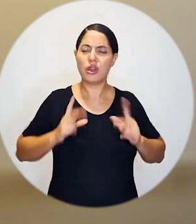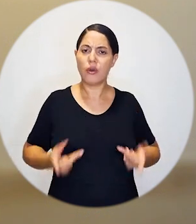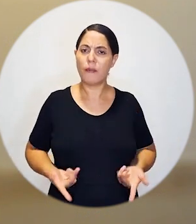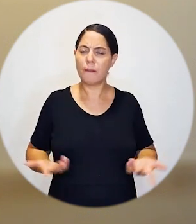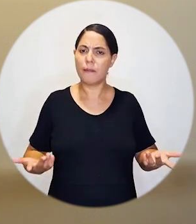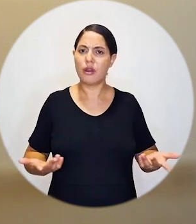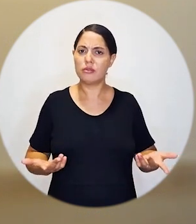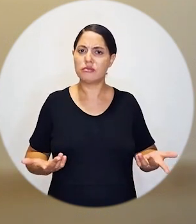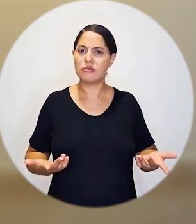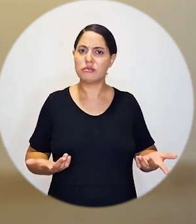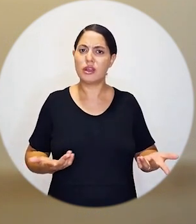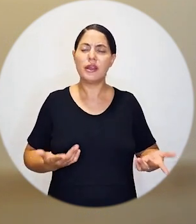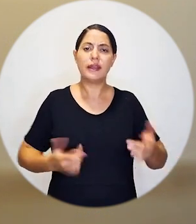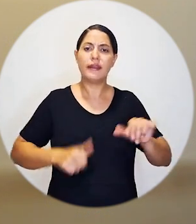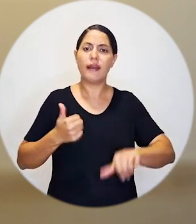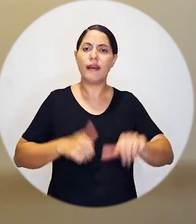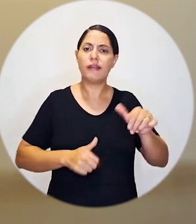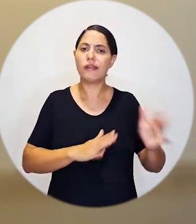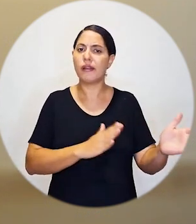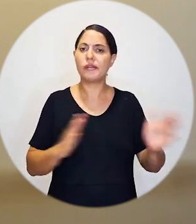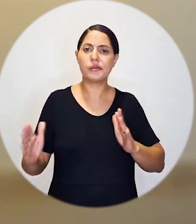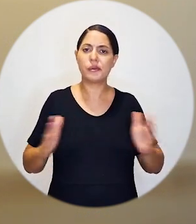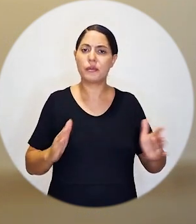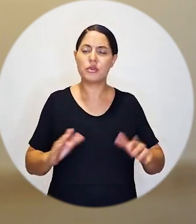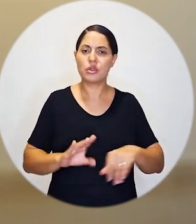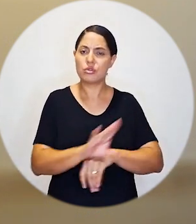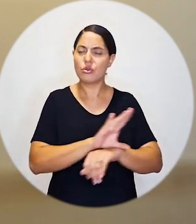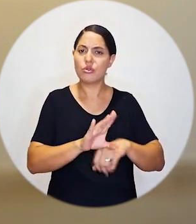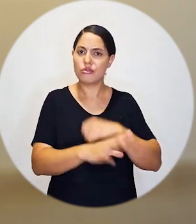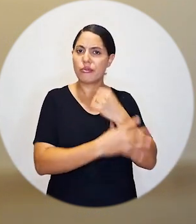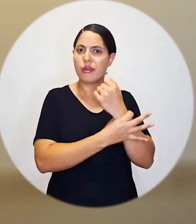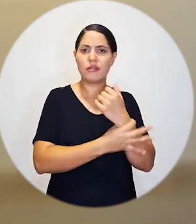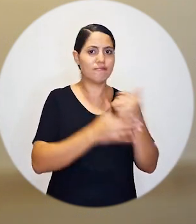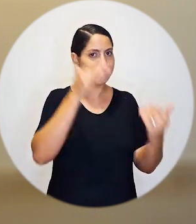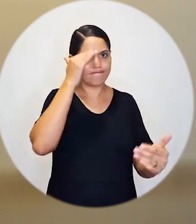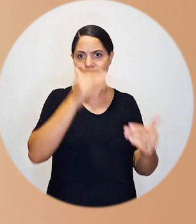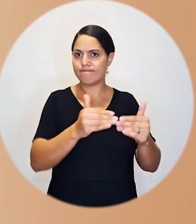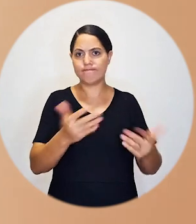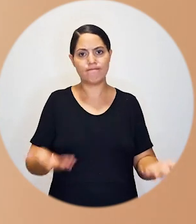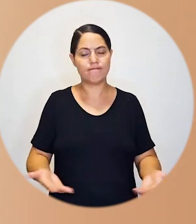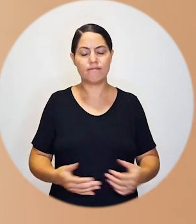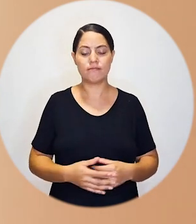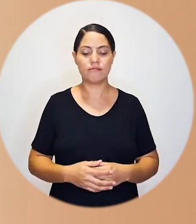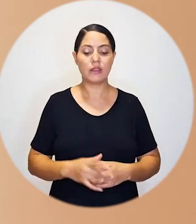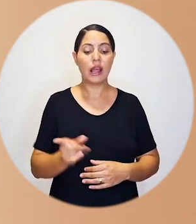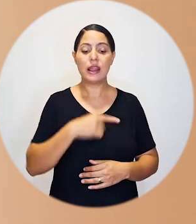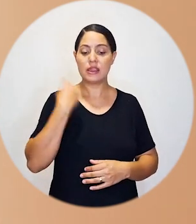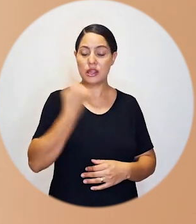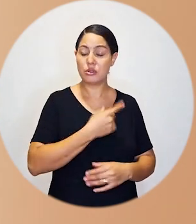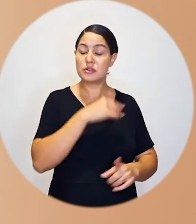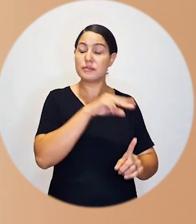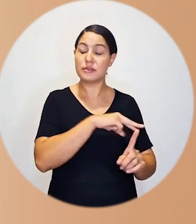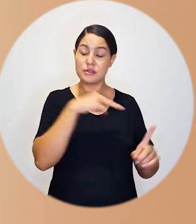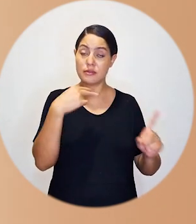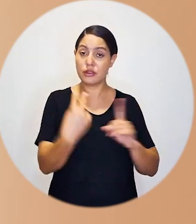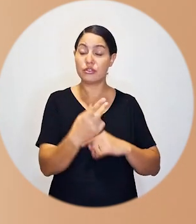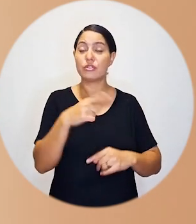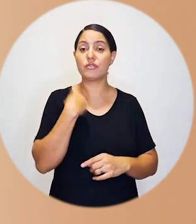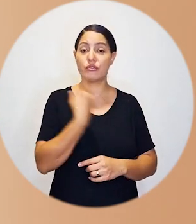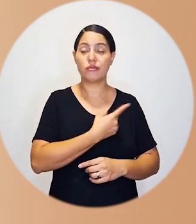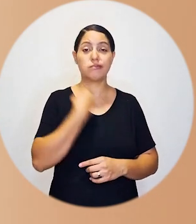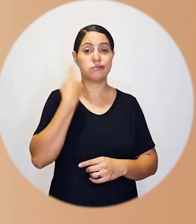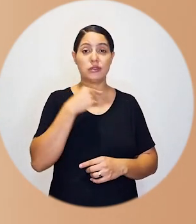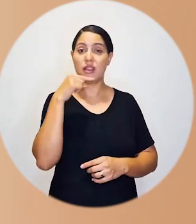humana e a razoável duração do processo previstos na Constituição Federal. Na nossa visão, na visão da